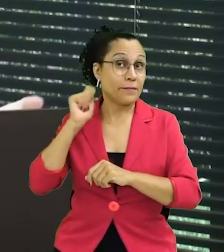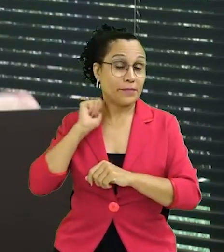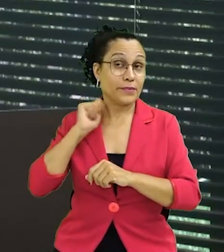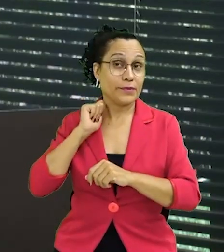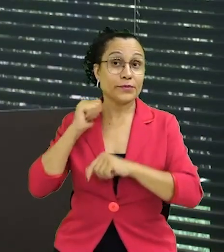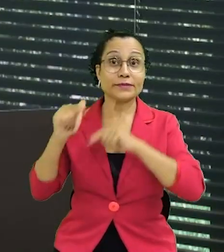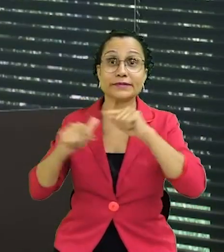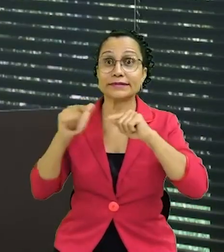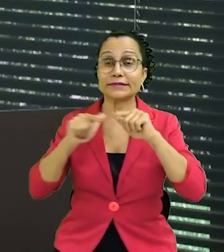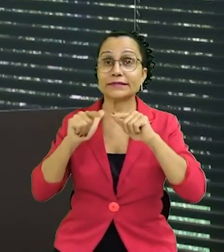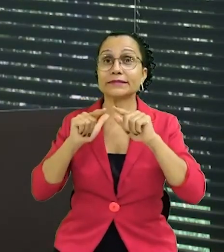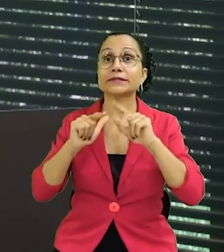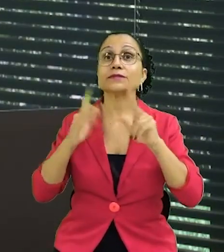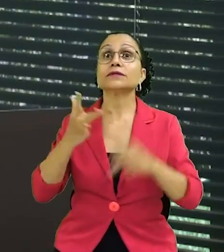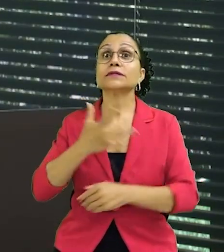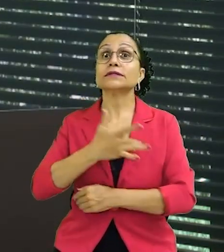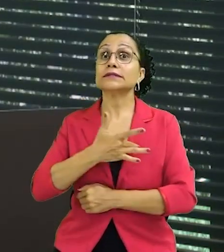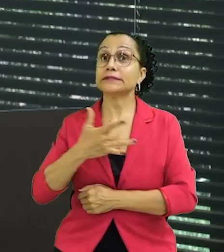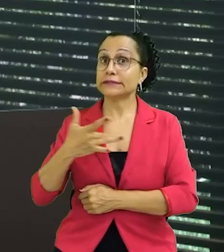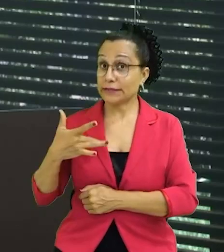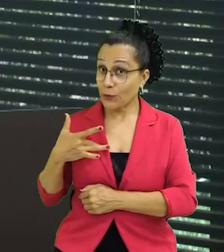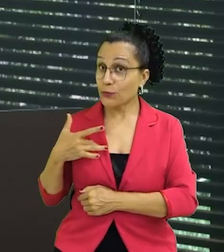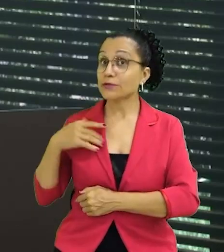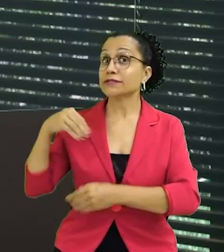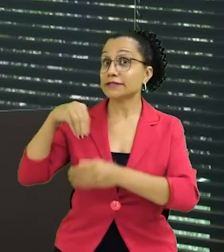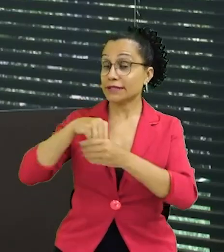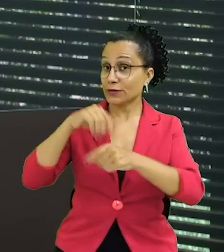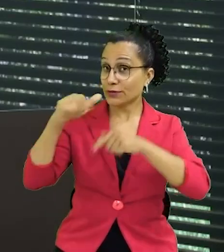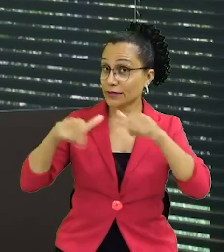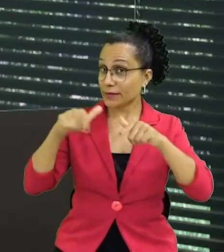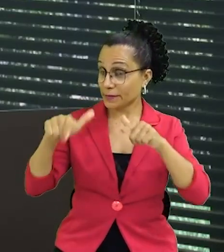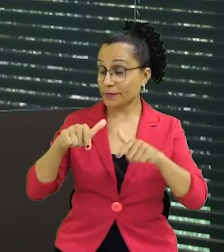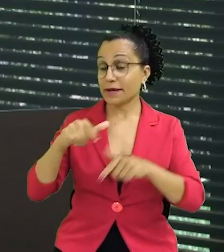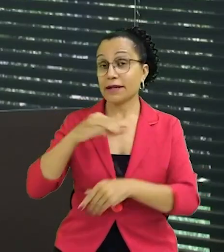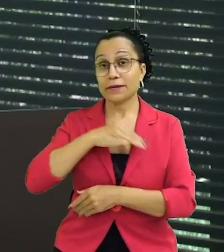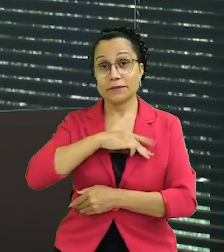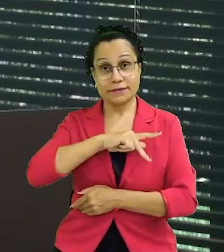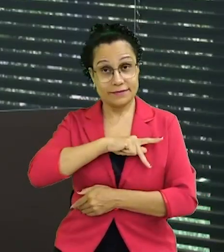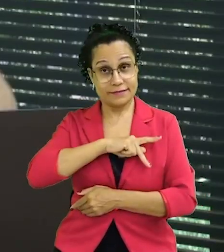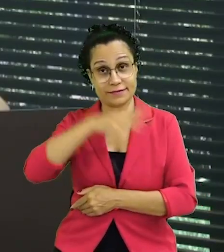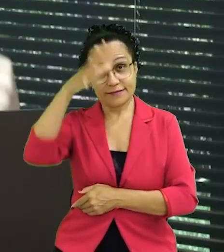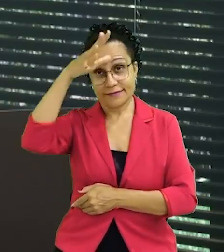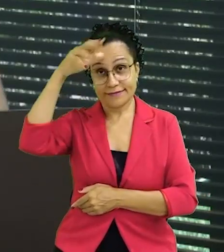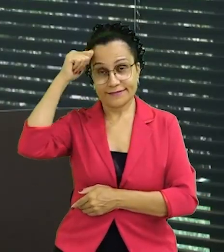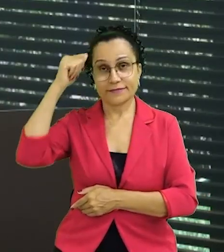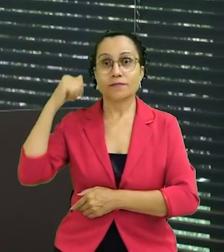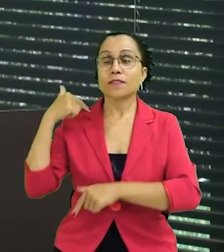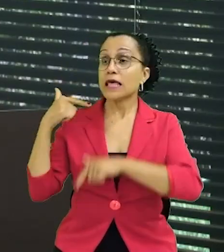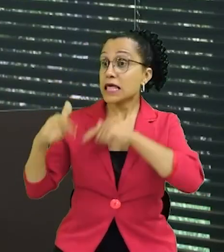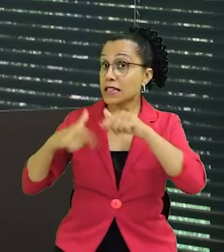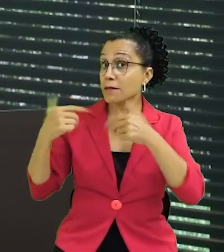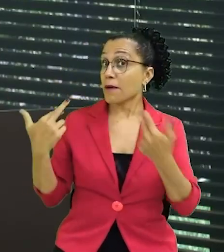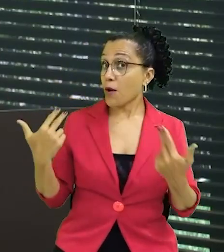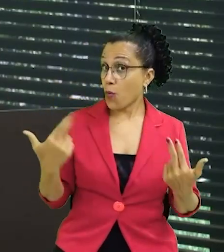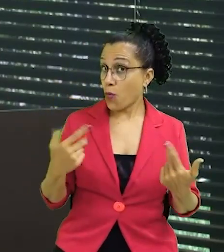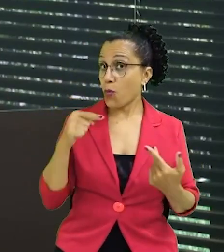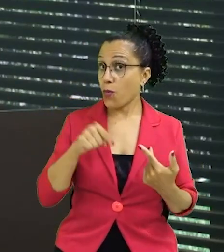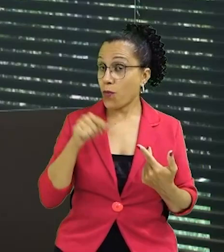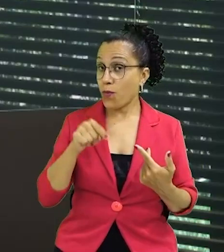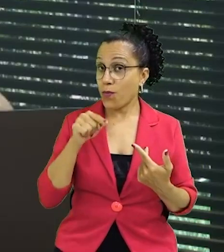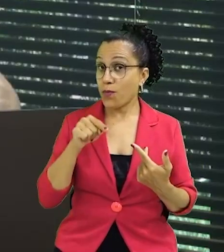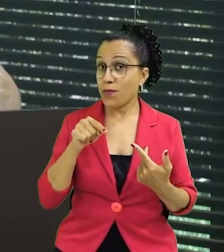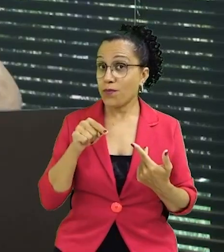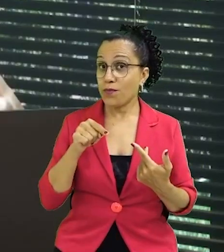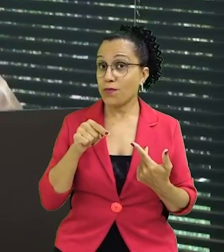estamos trabalhando o mês da saúde ocupacional no Ministério Público de Mato Grosso. E trabalhos como este, com